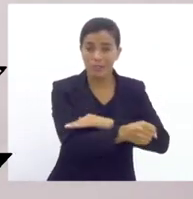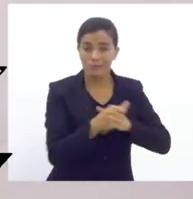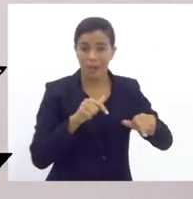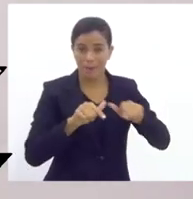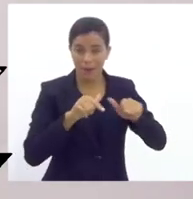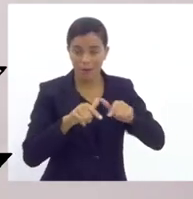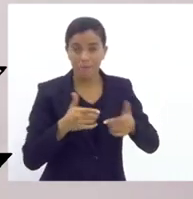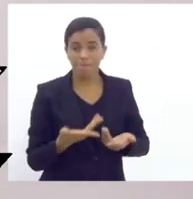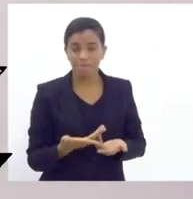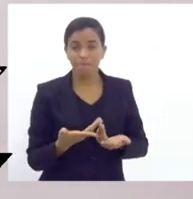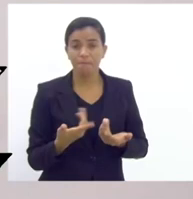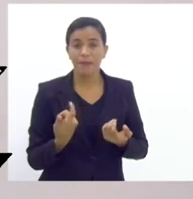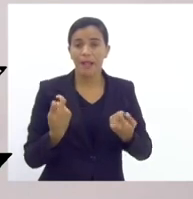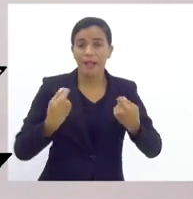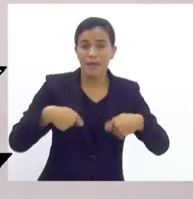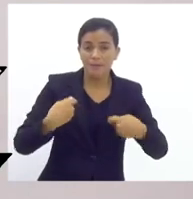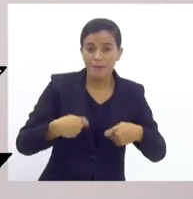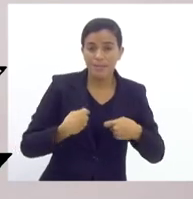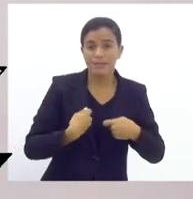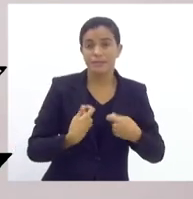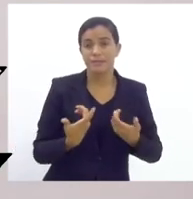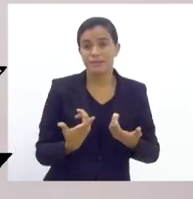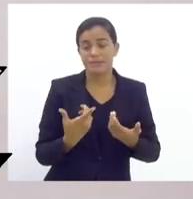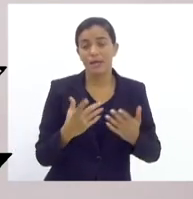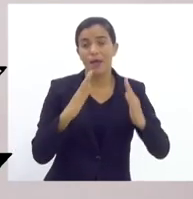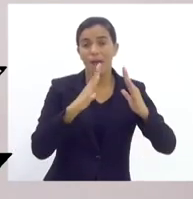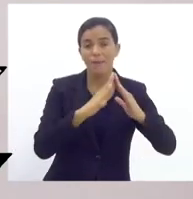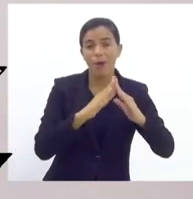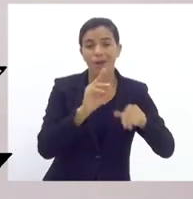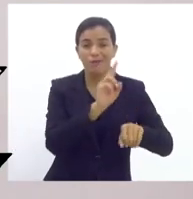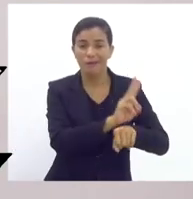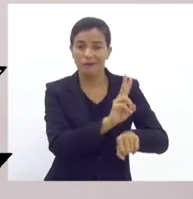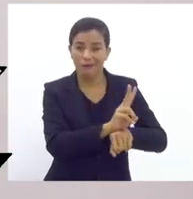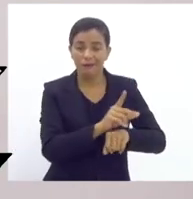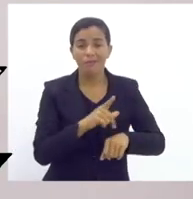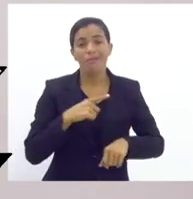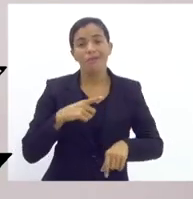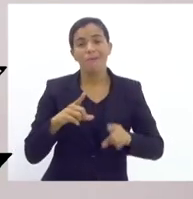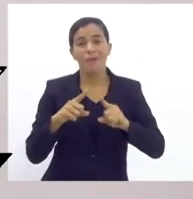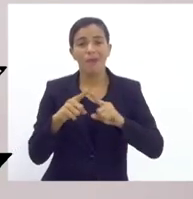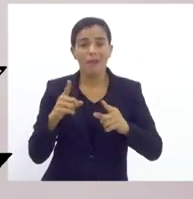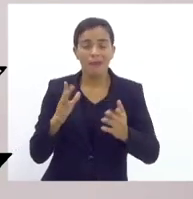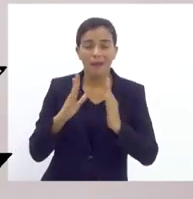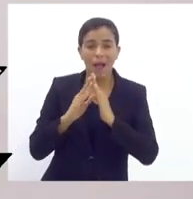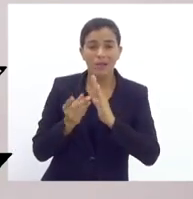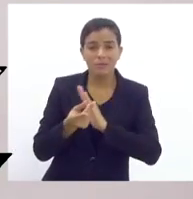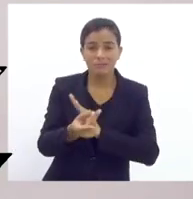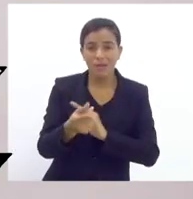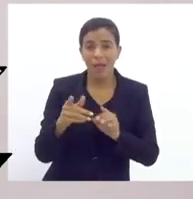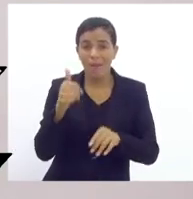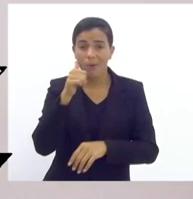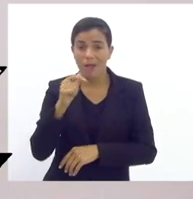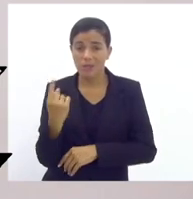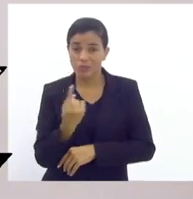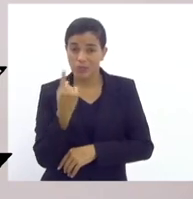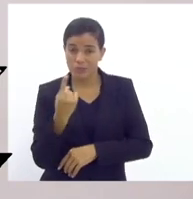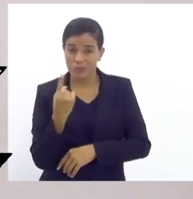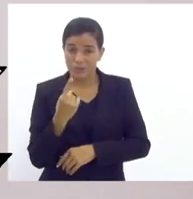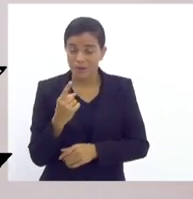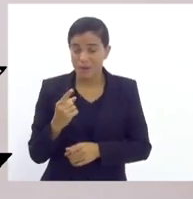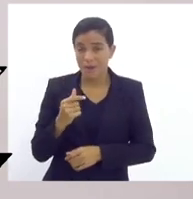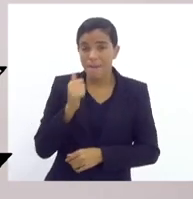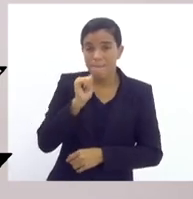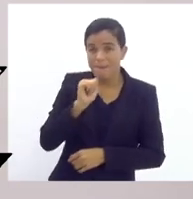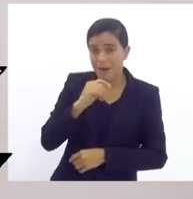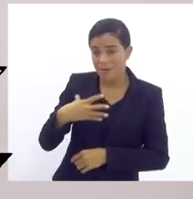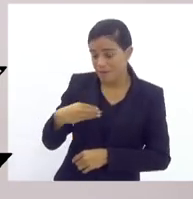acessar abrigos moraria temporária habitação mulheres sozinhas com crianças mensagens